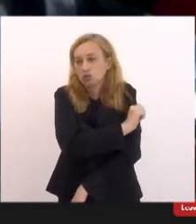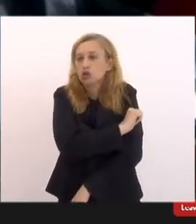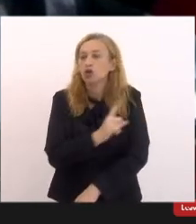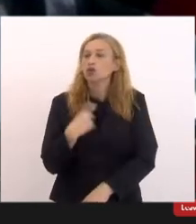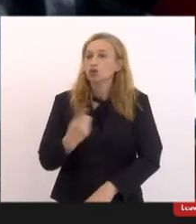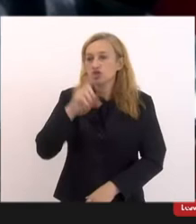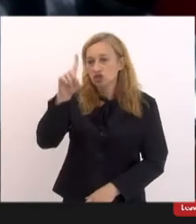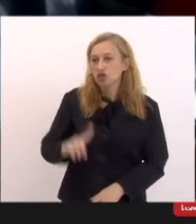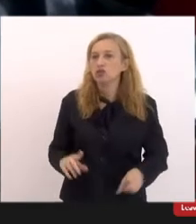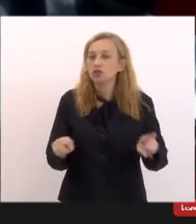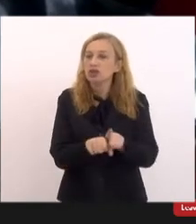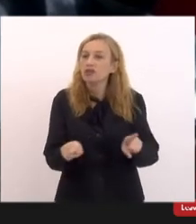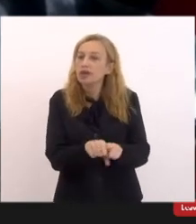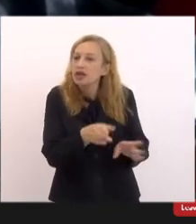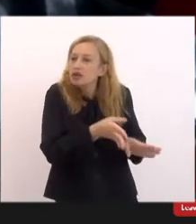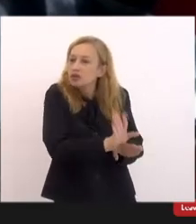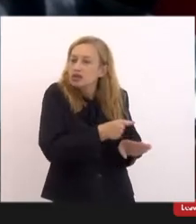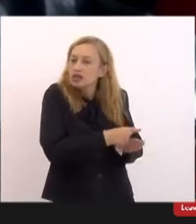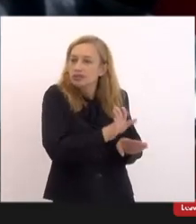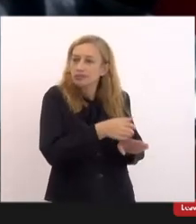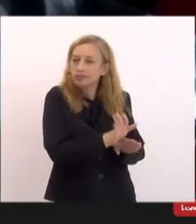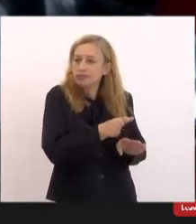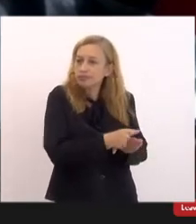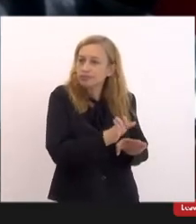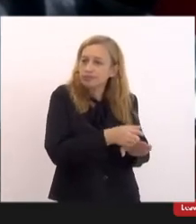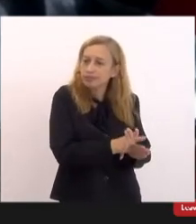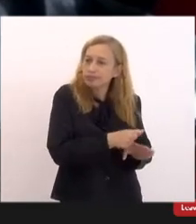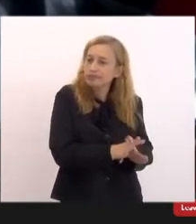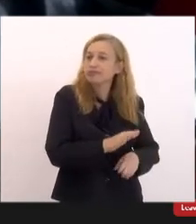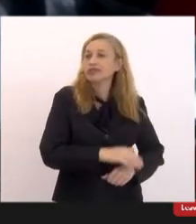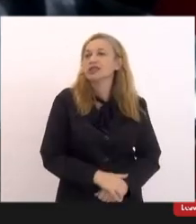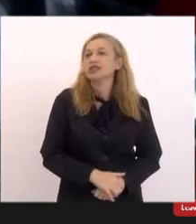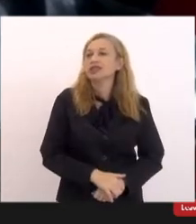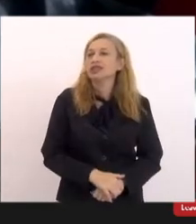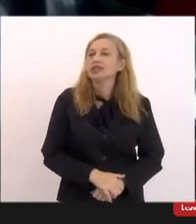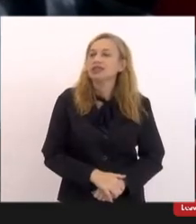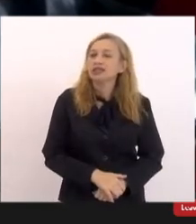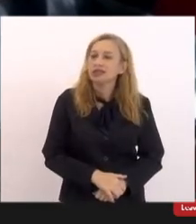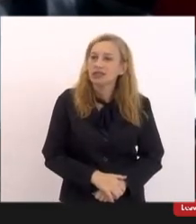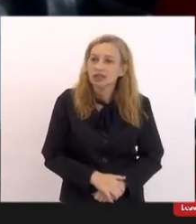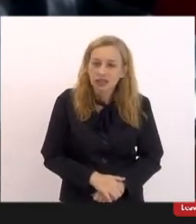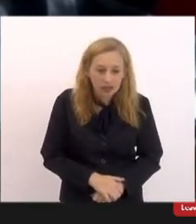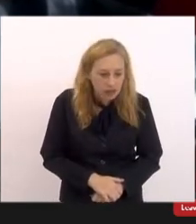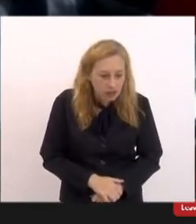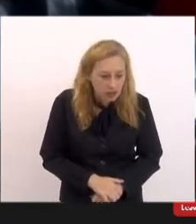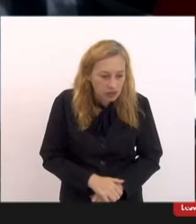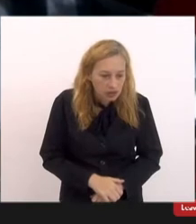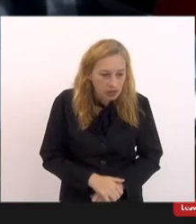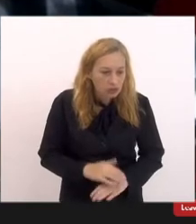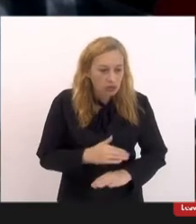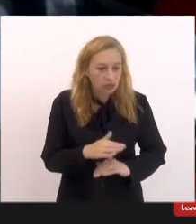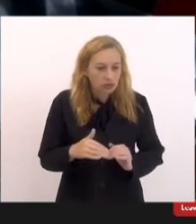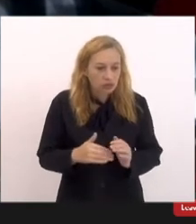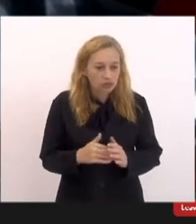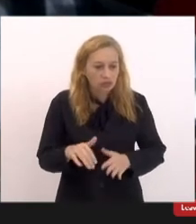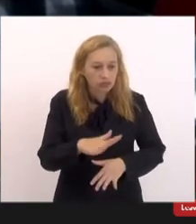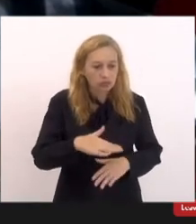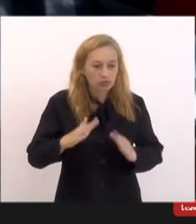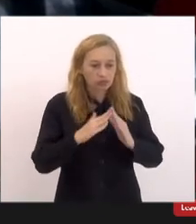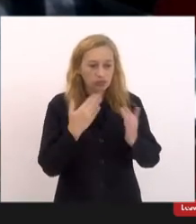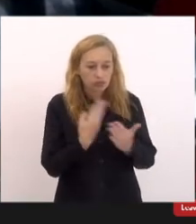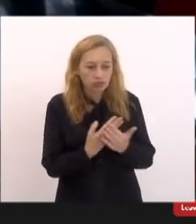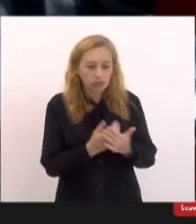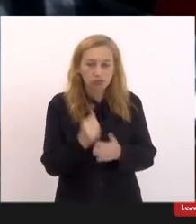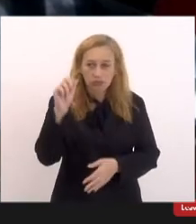diretores também estão orientados para isso, e sendo toda a equipe escolar de modo geral. E